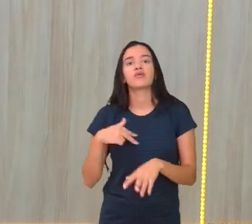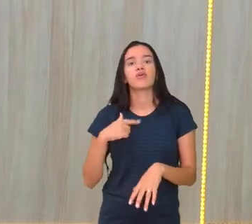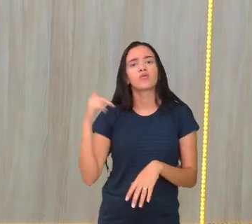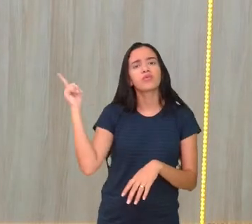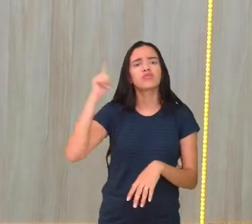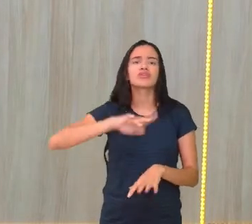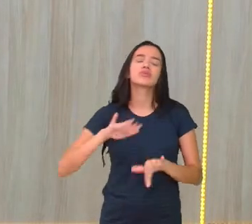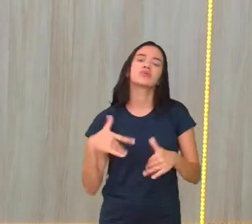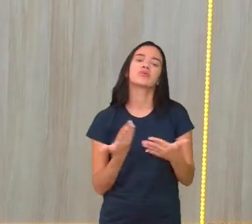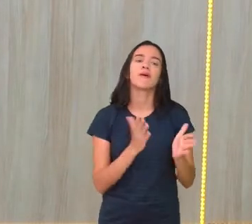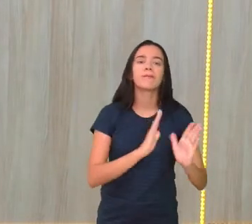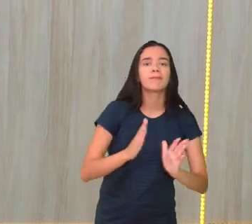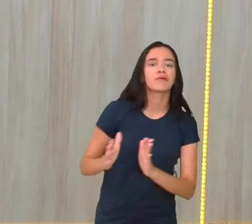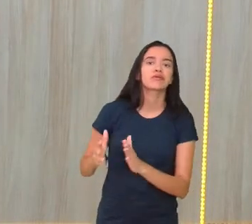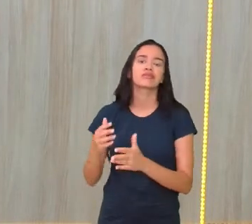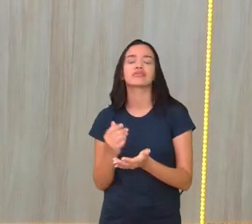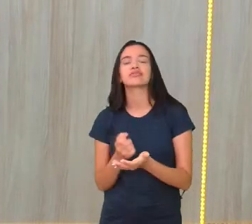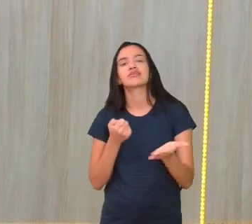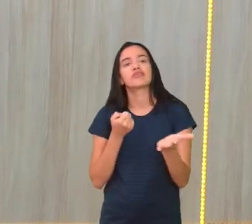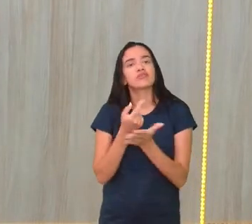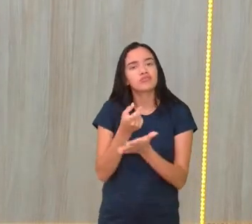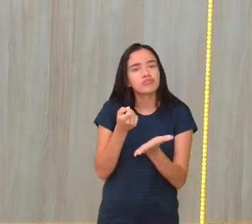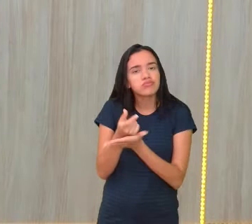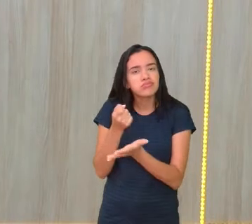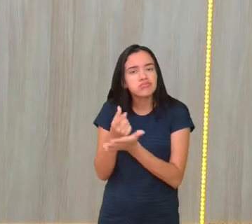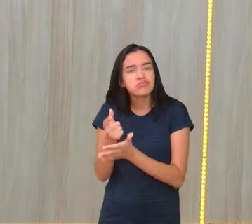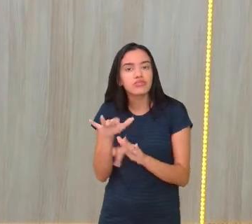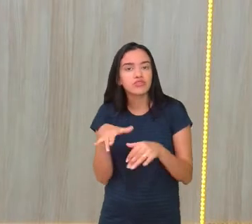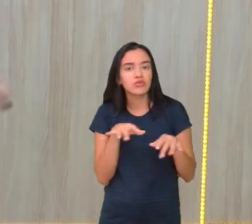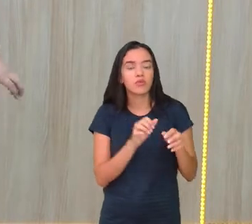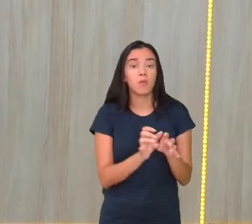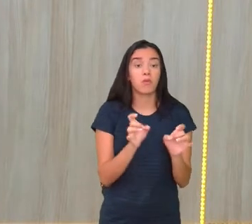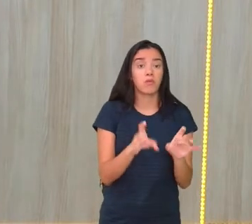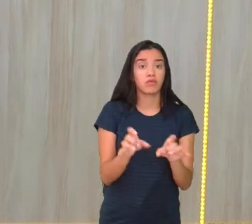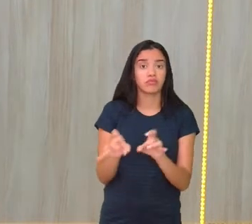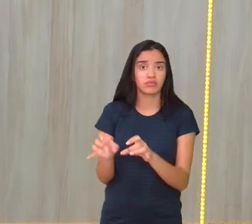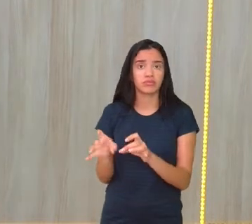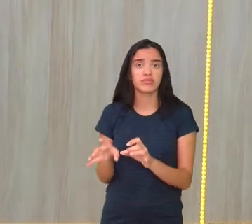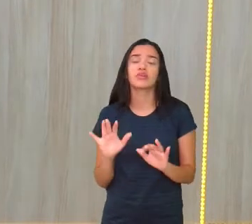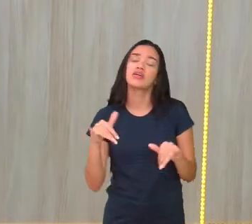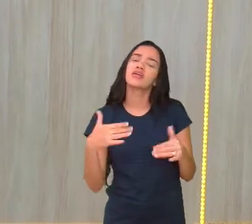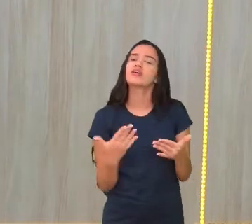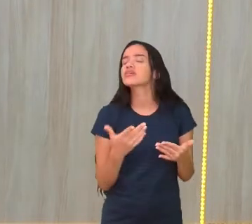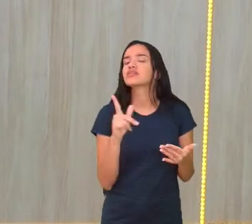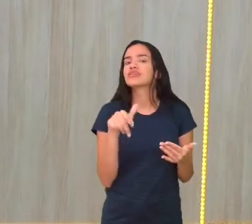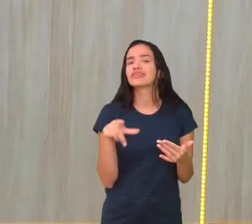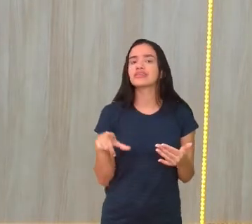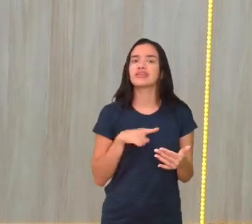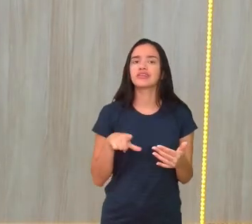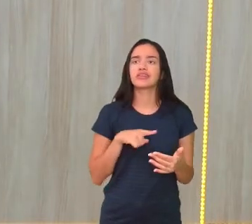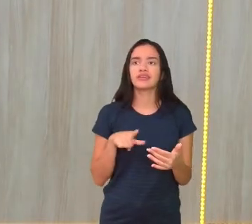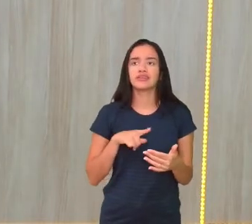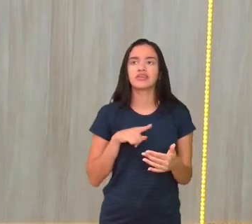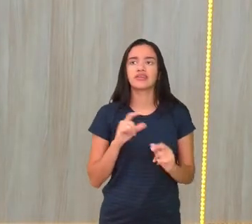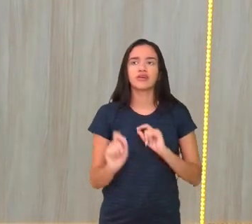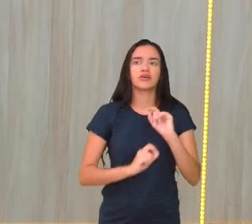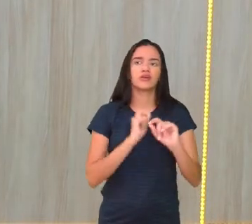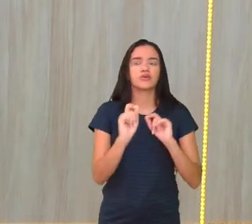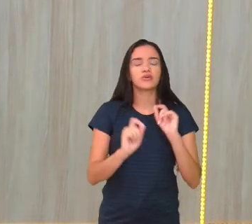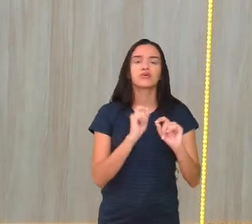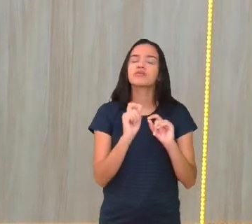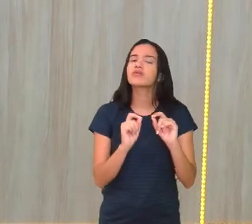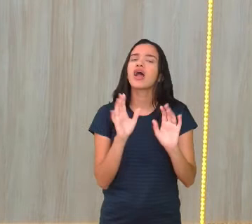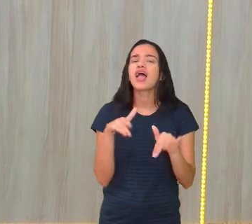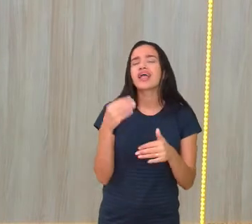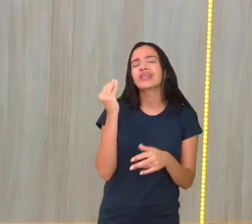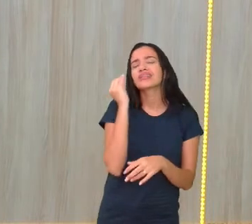naquele processo de comércio, né, com aquela região, Gênova e Veneza. Então elas praticamente tinham um monopólio do comércio, então eles